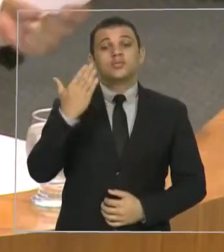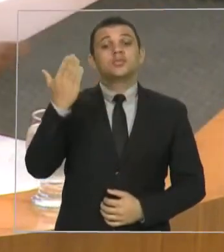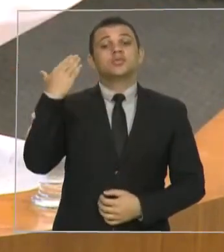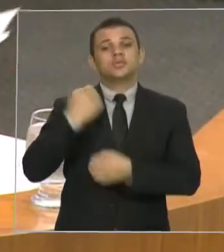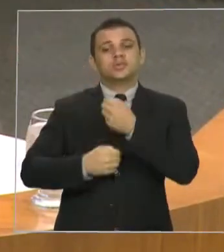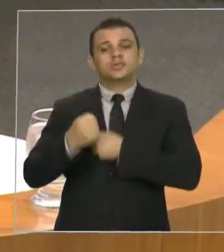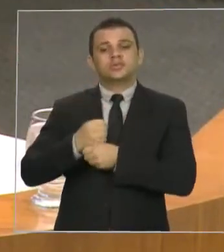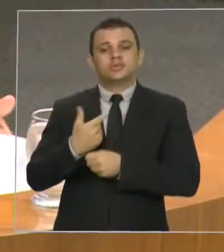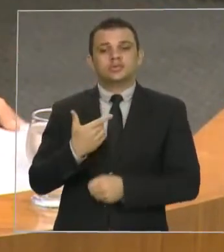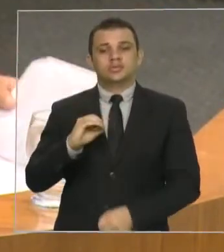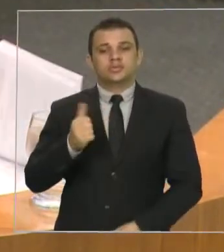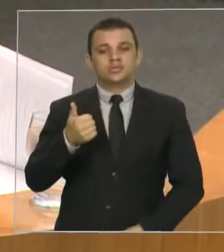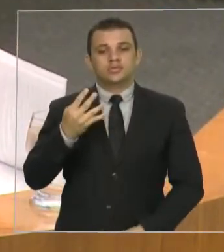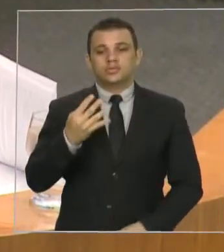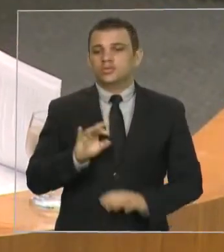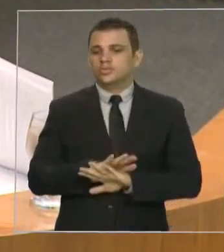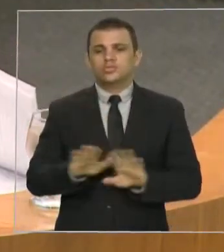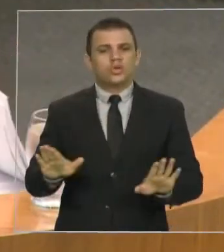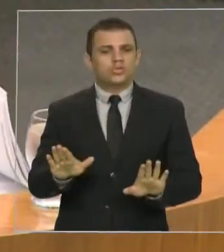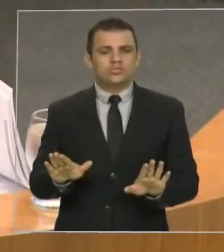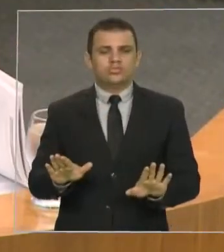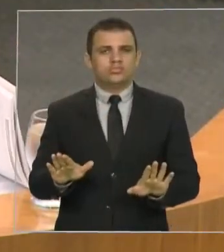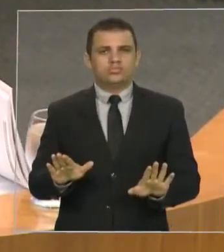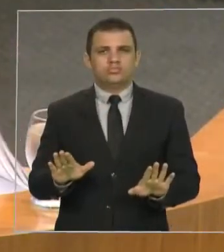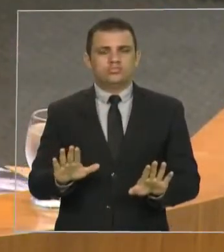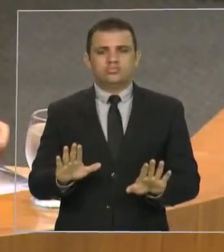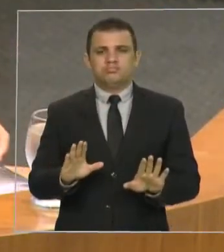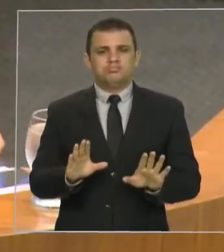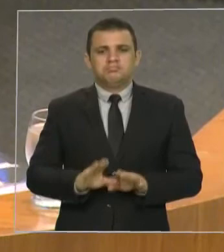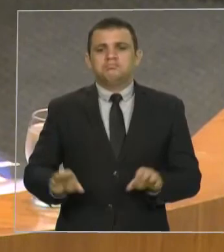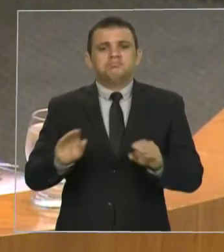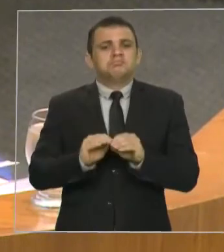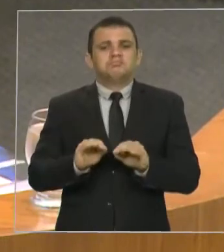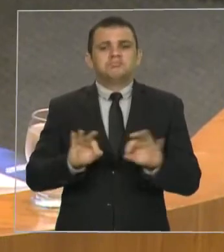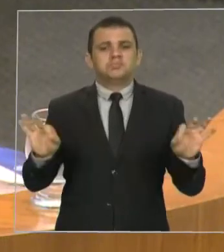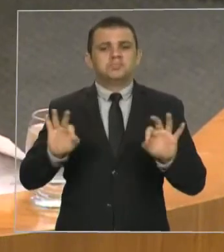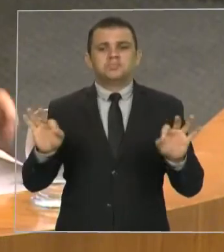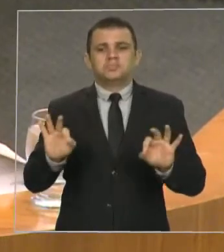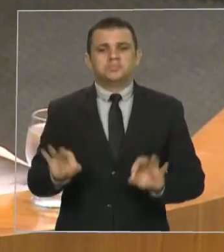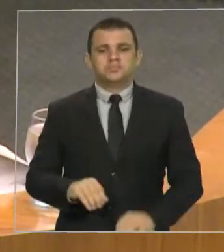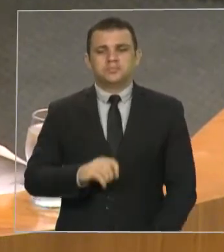2014, somente isso, nada mais do que isso.